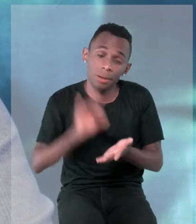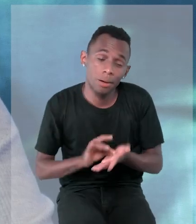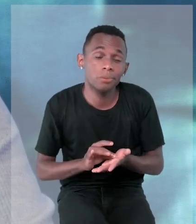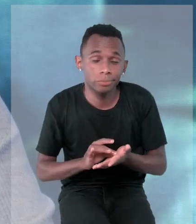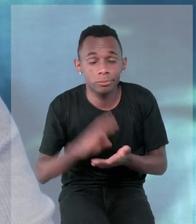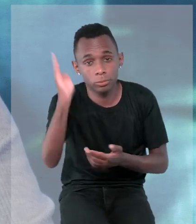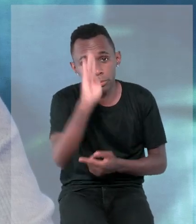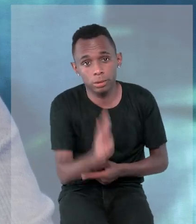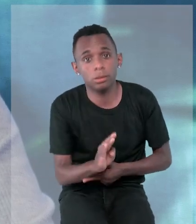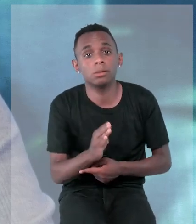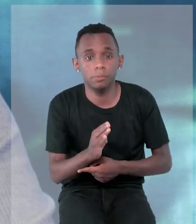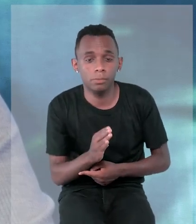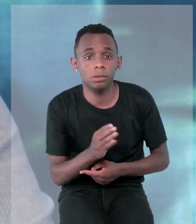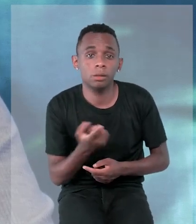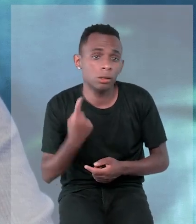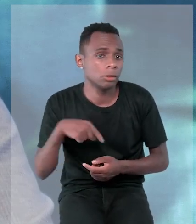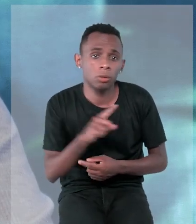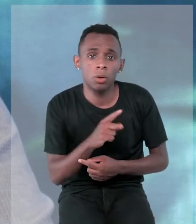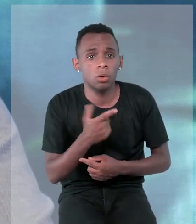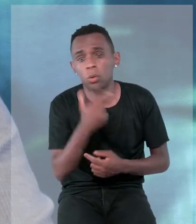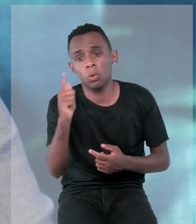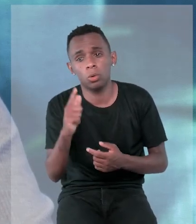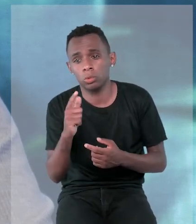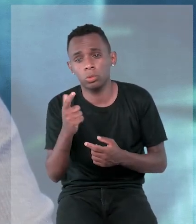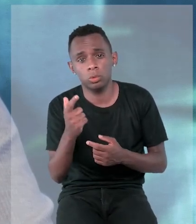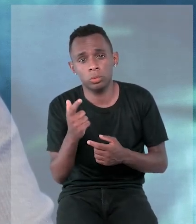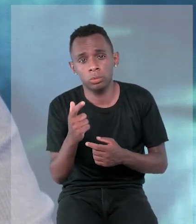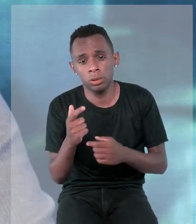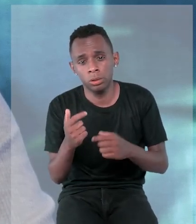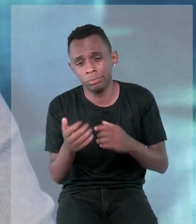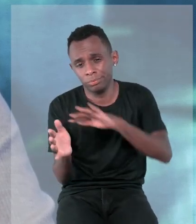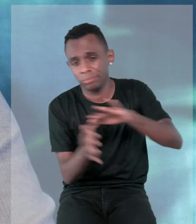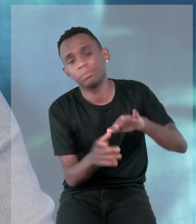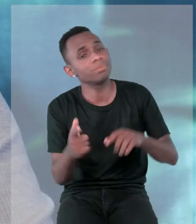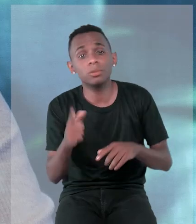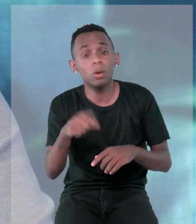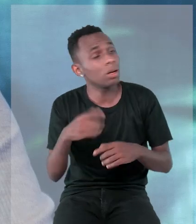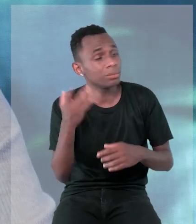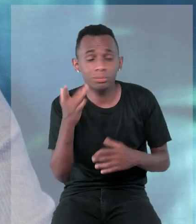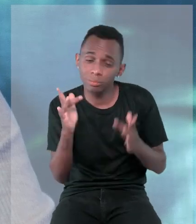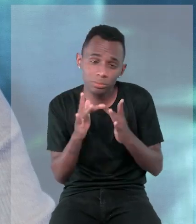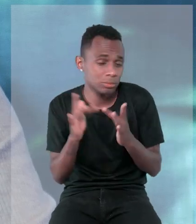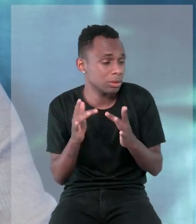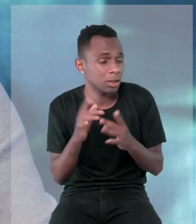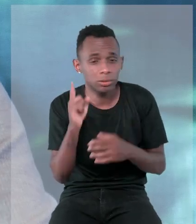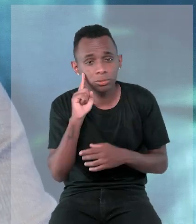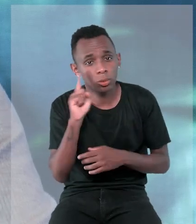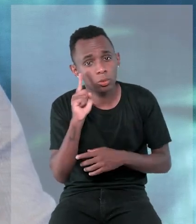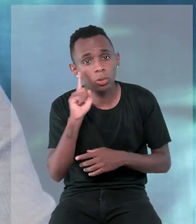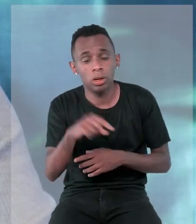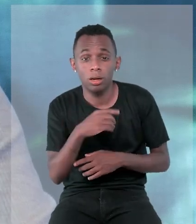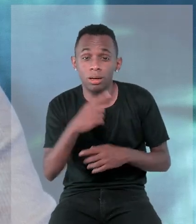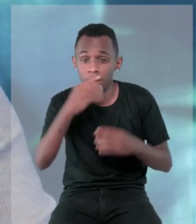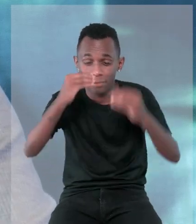realidade, que a gente não vai ter outro jeito de escapar dela. Então, nós temos que conviver com isso mesmo. Vai ser